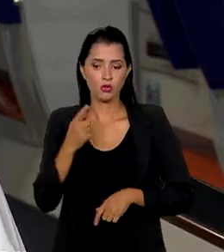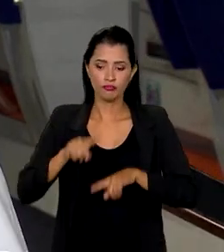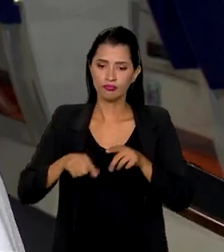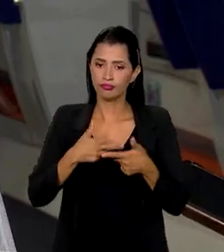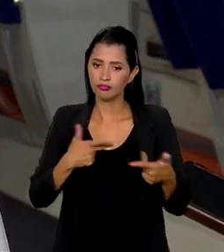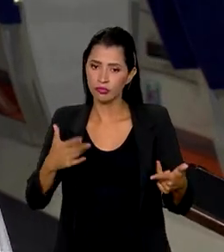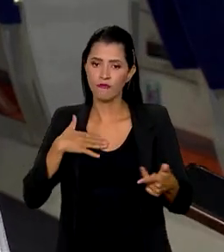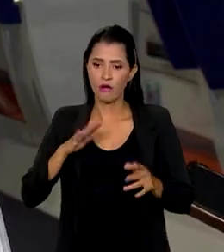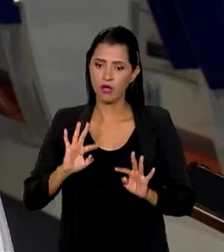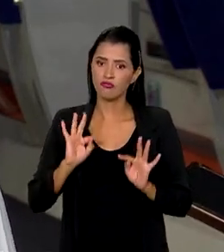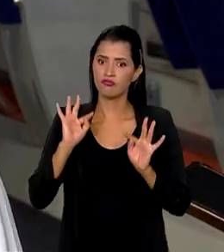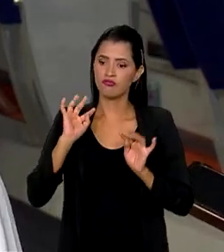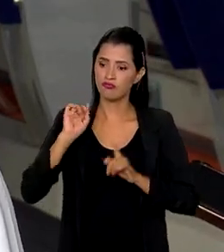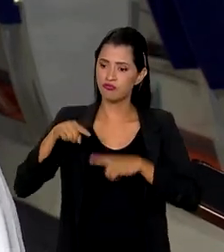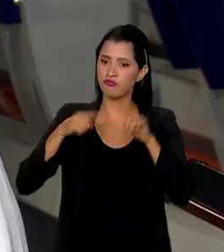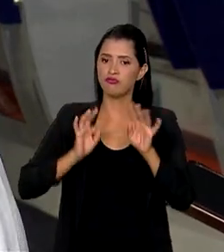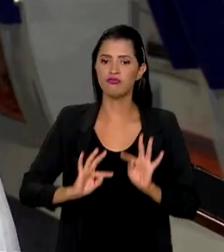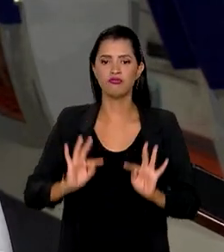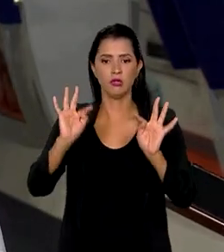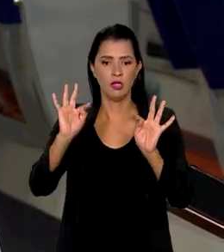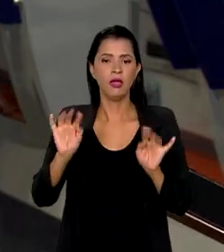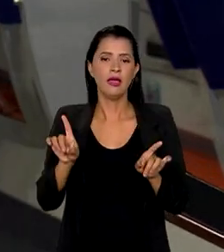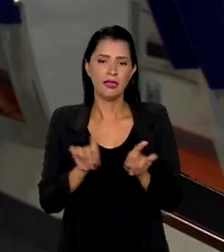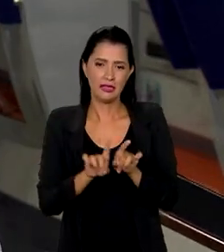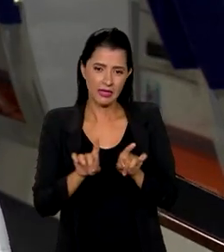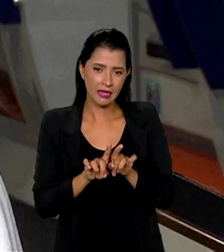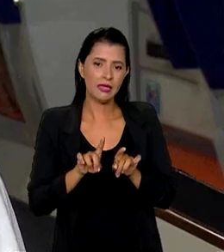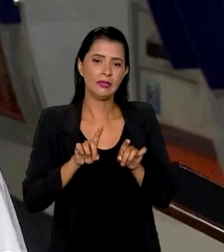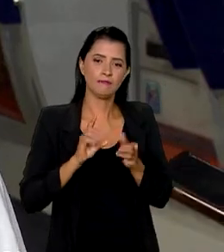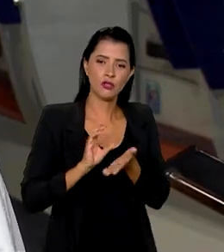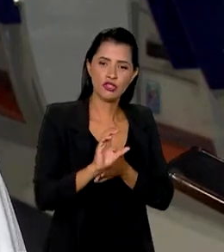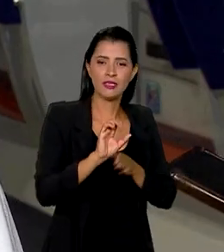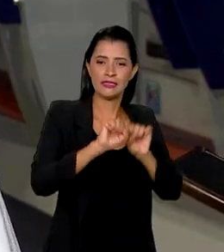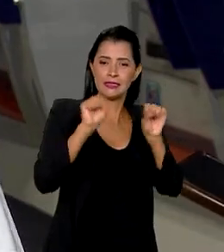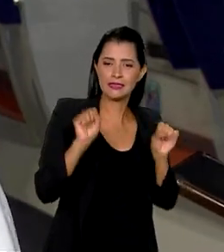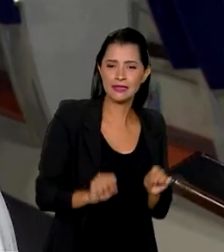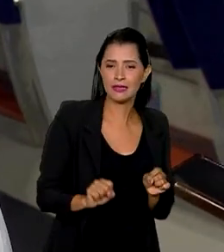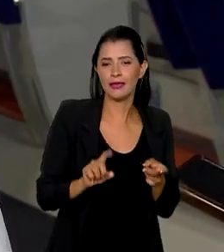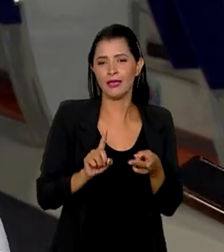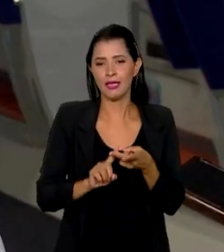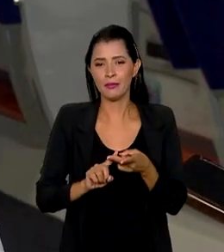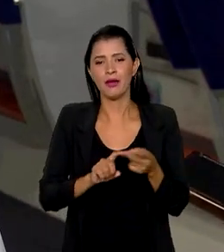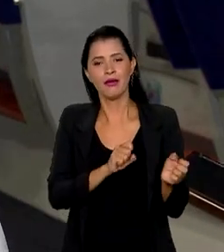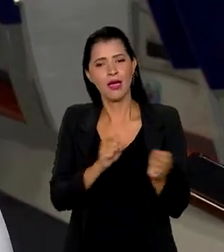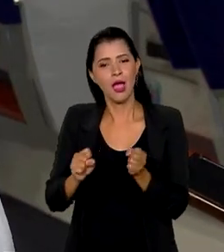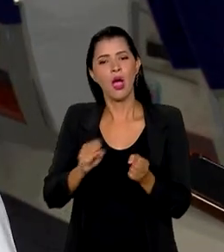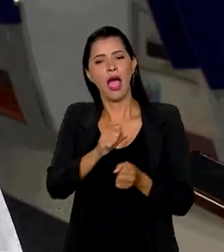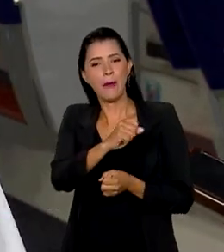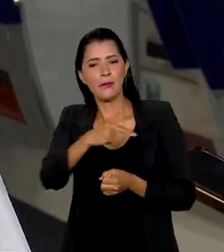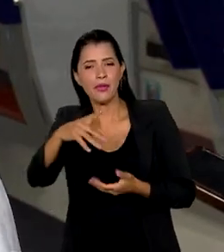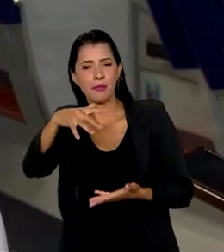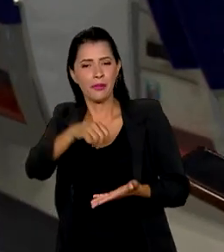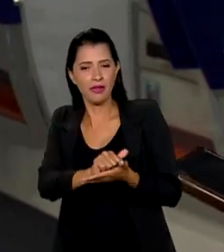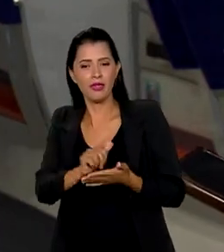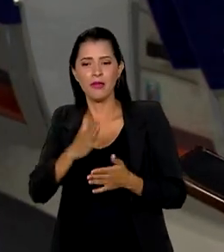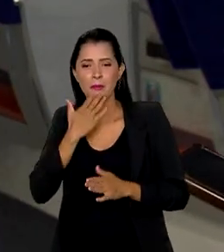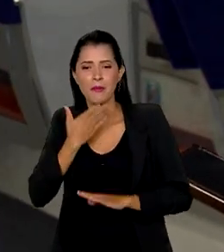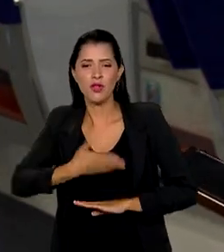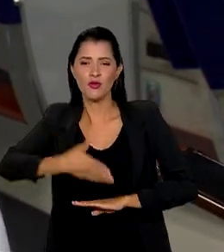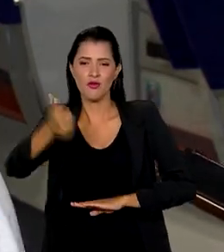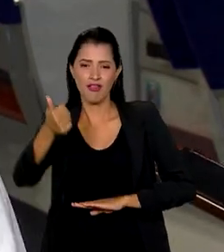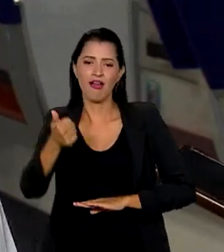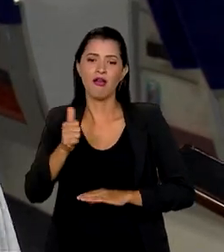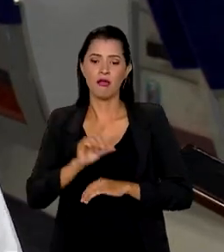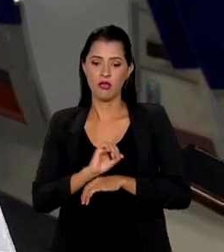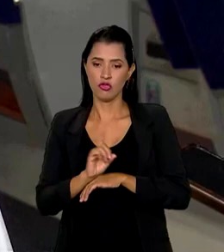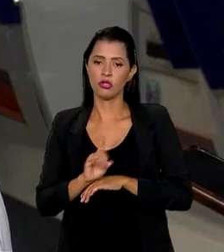vão ser modernizados, em investimento em sistemas, em modernização dos nossos aplicativos, em transformação